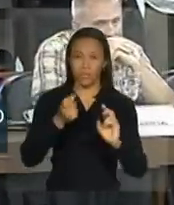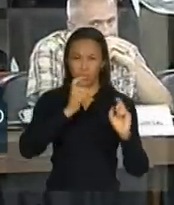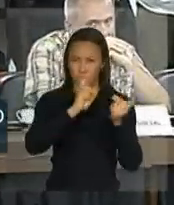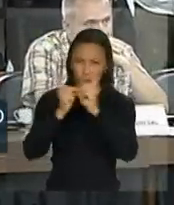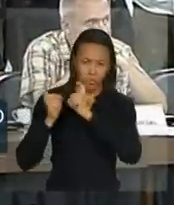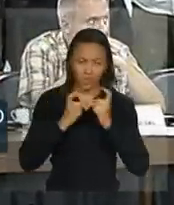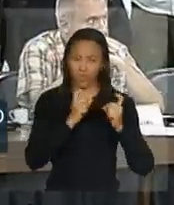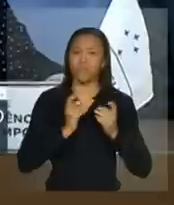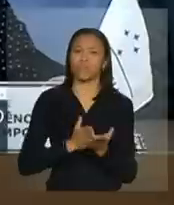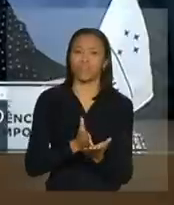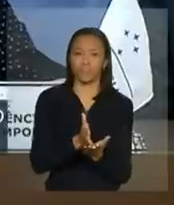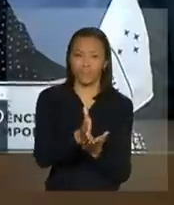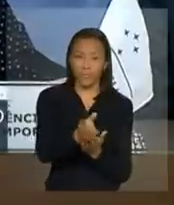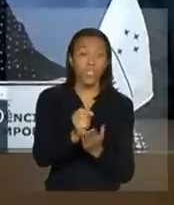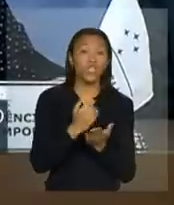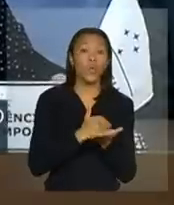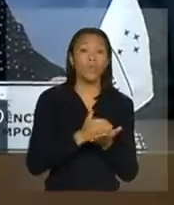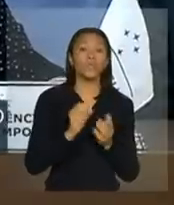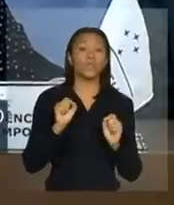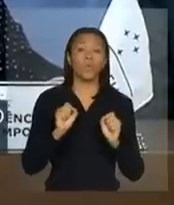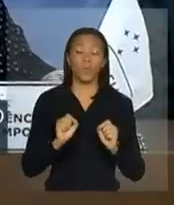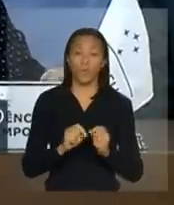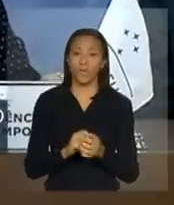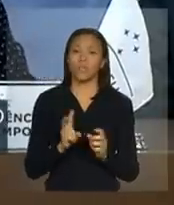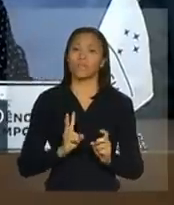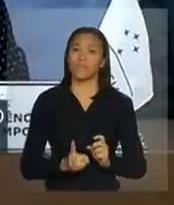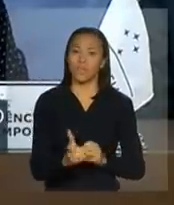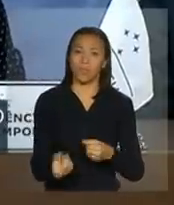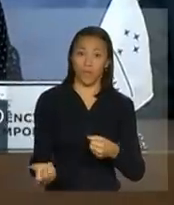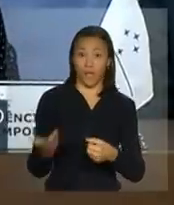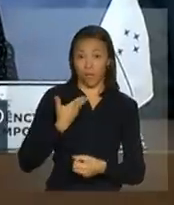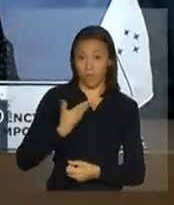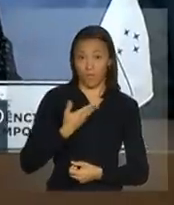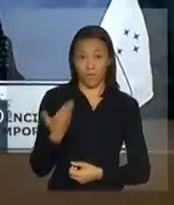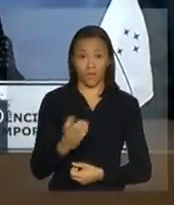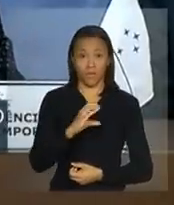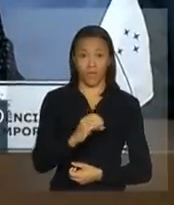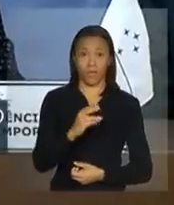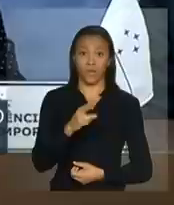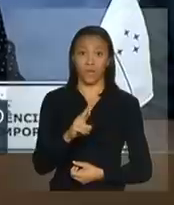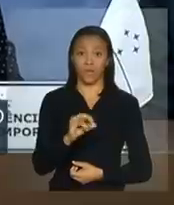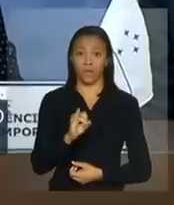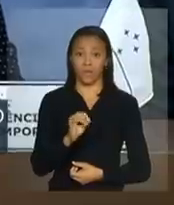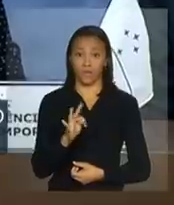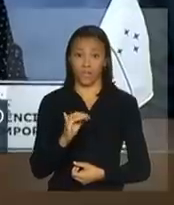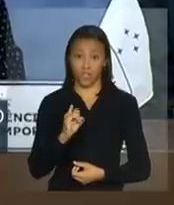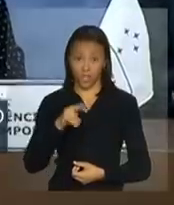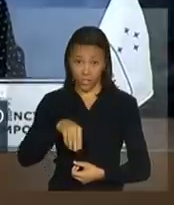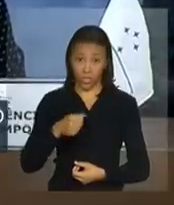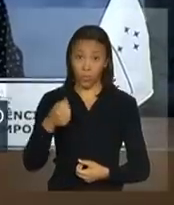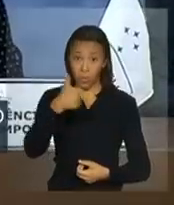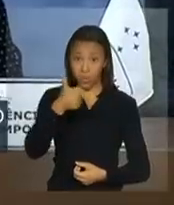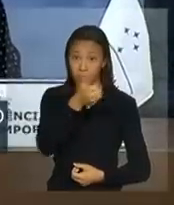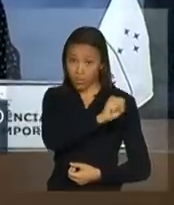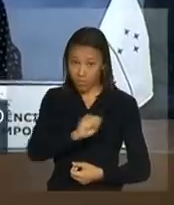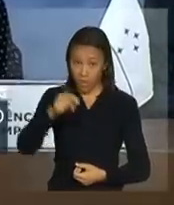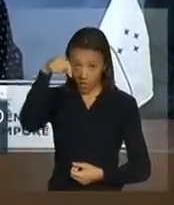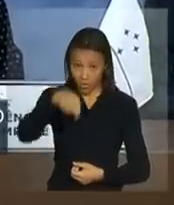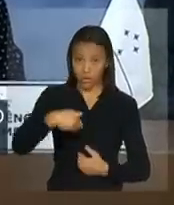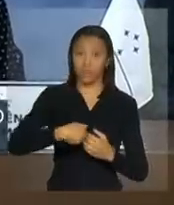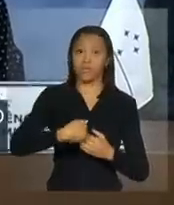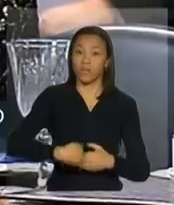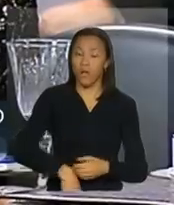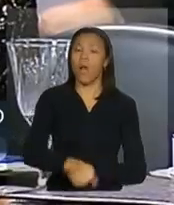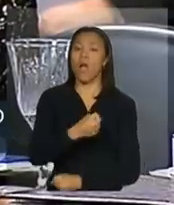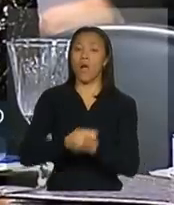havíamos iniciado sob a presidência da companheira Cristina. No primeiro semestre deste ano,